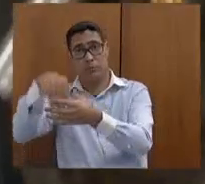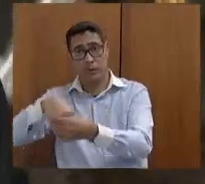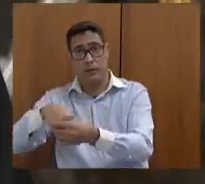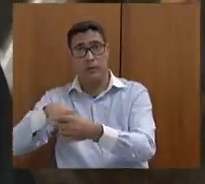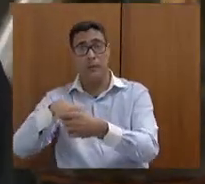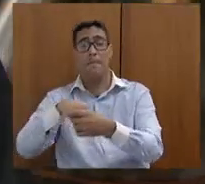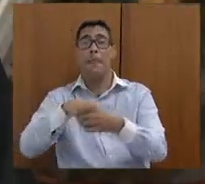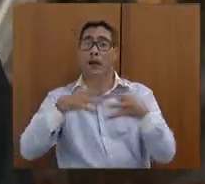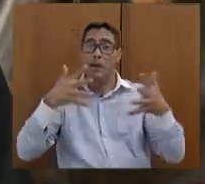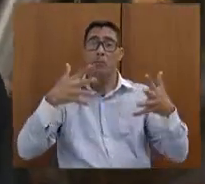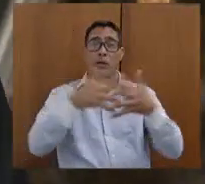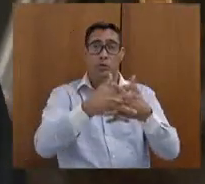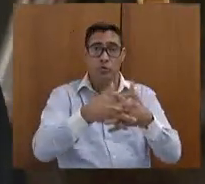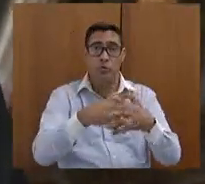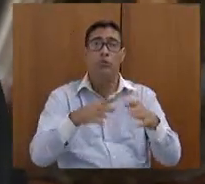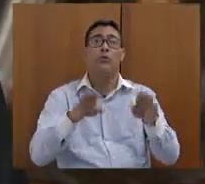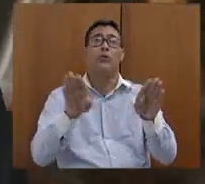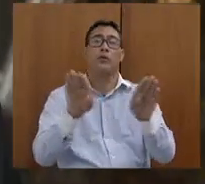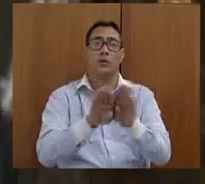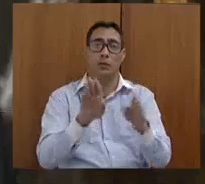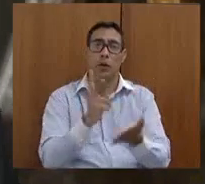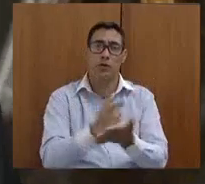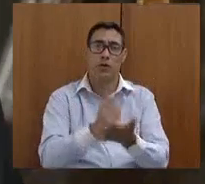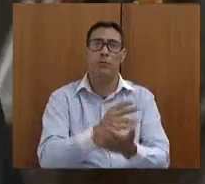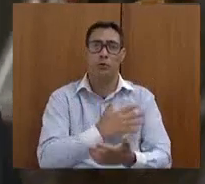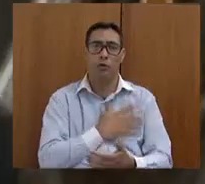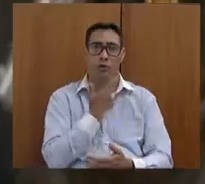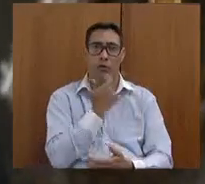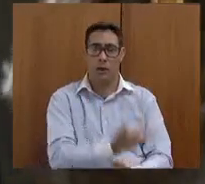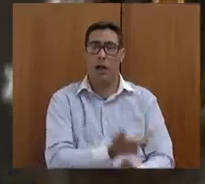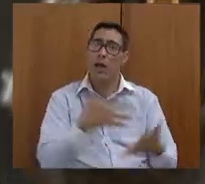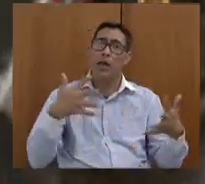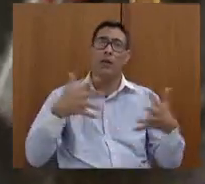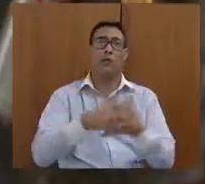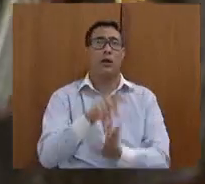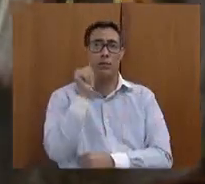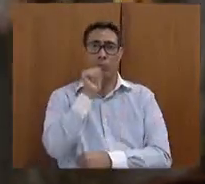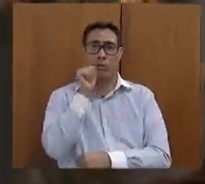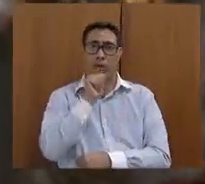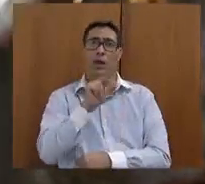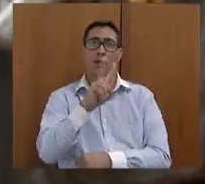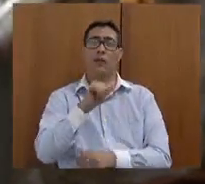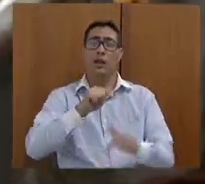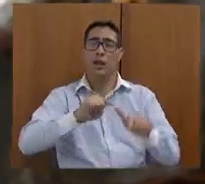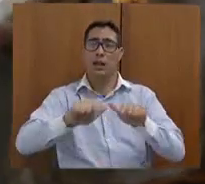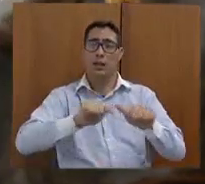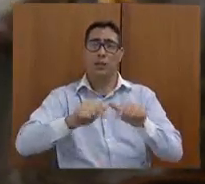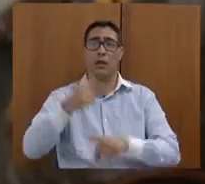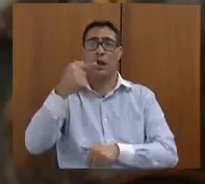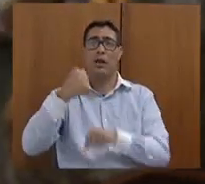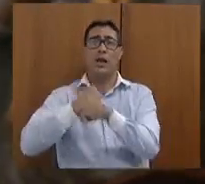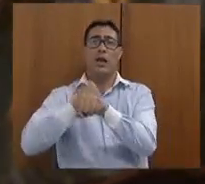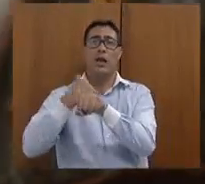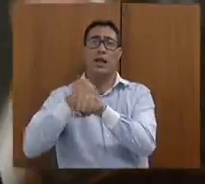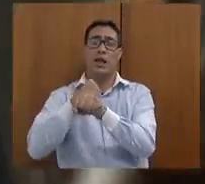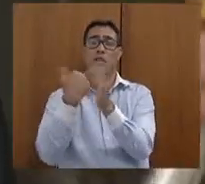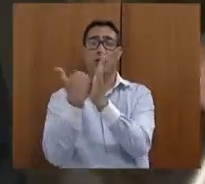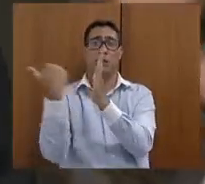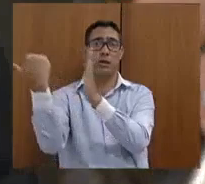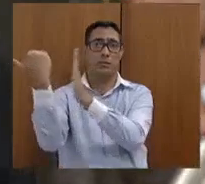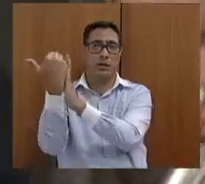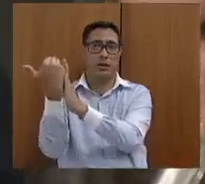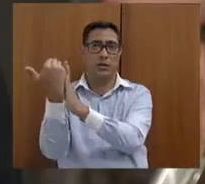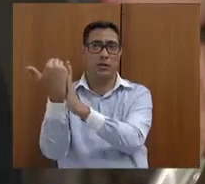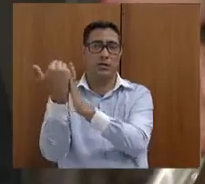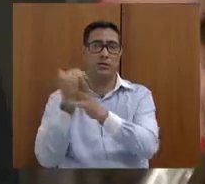e prejudicou principalmente repetir essas mulheres né que vão ter que trabalhar sete anos a mais para